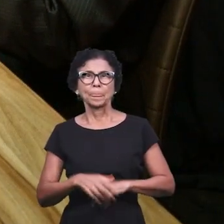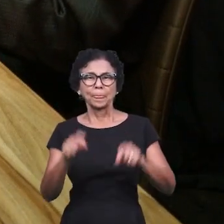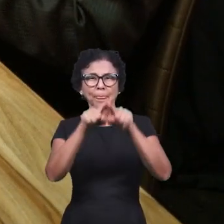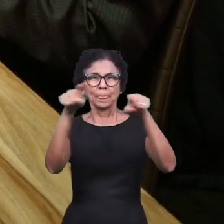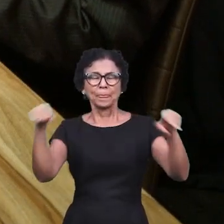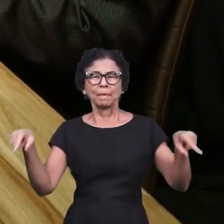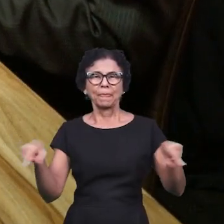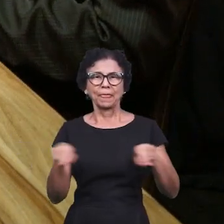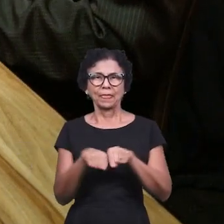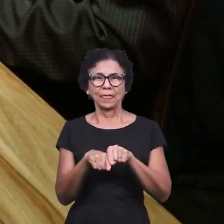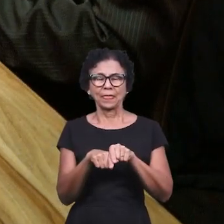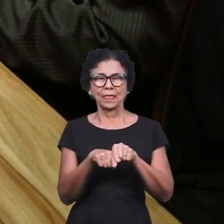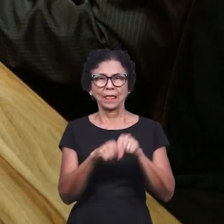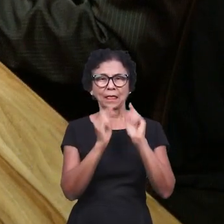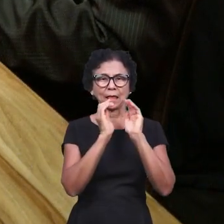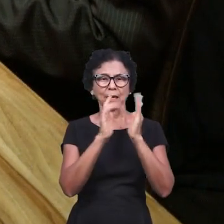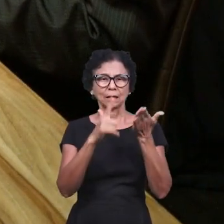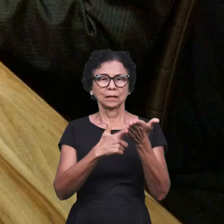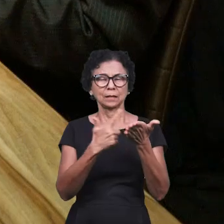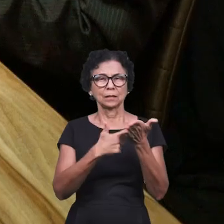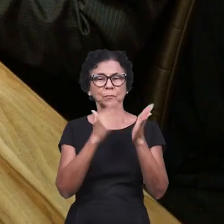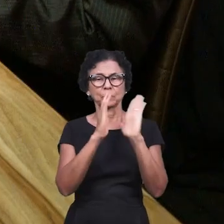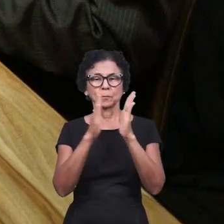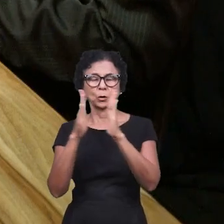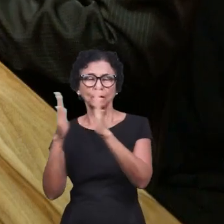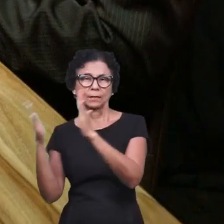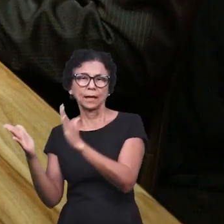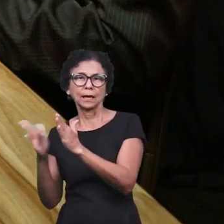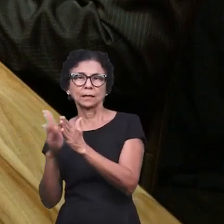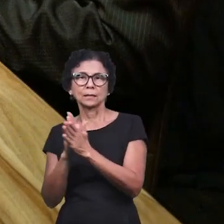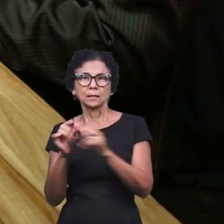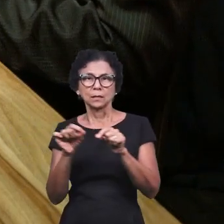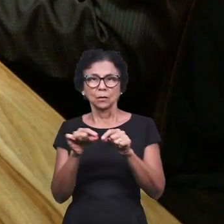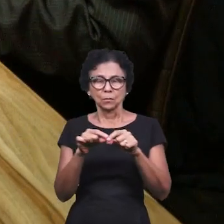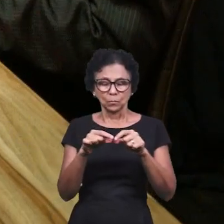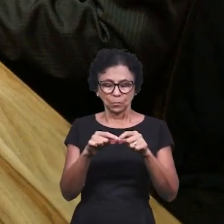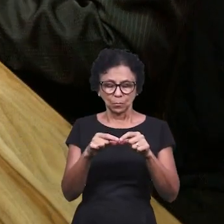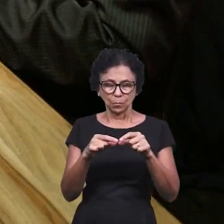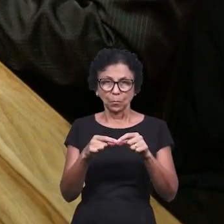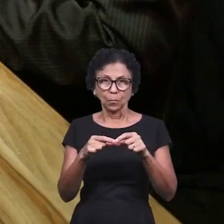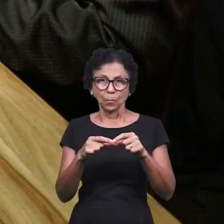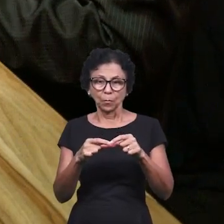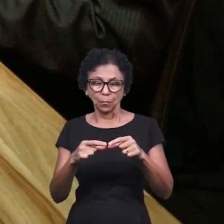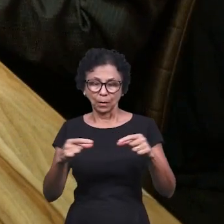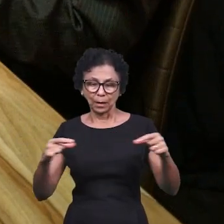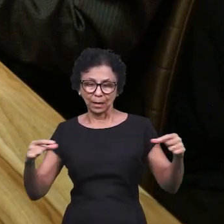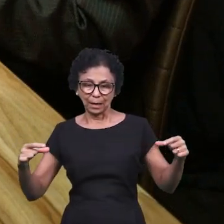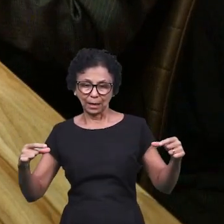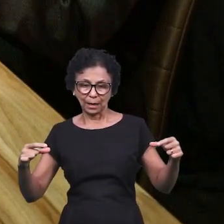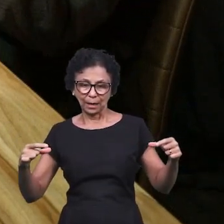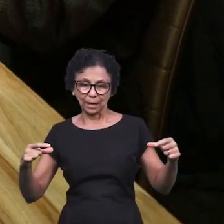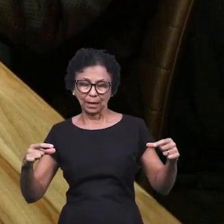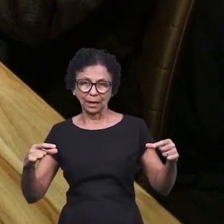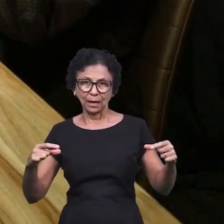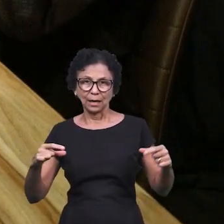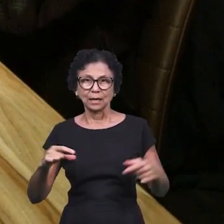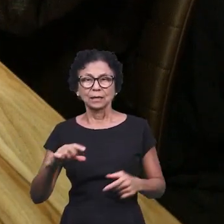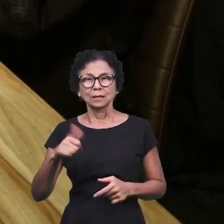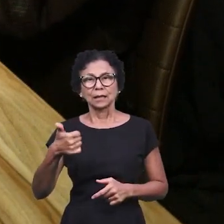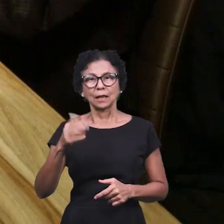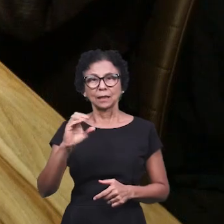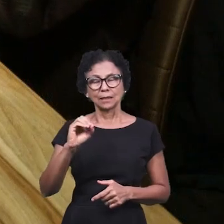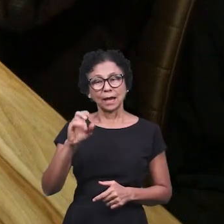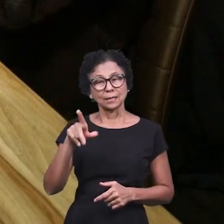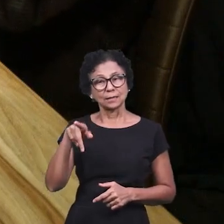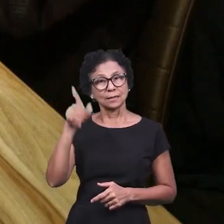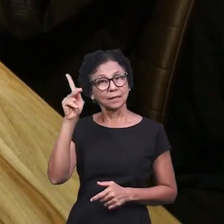da biblioteca, eles tinham uma régua. A régua era o famoso 10K. 10K. Eles usavam essa expressão. Colega, para você passar em um